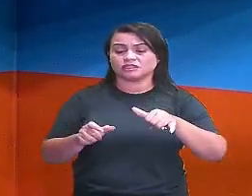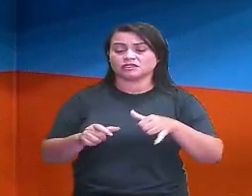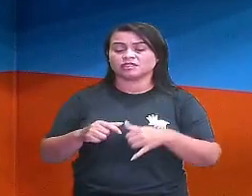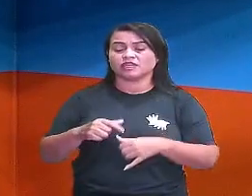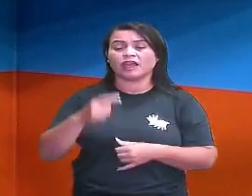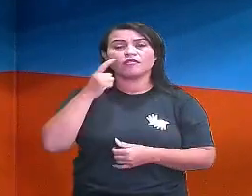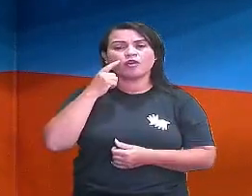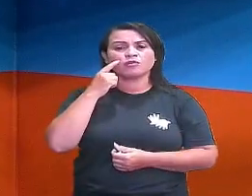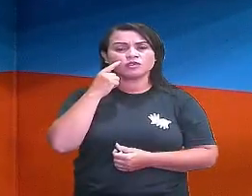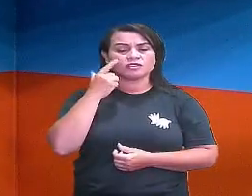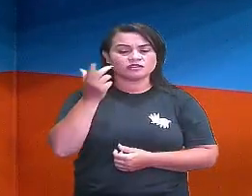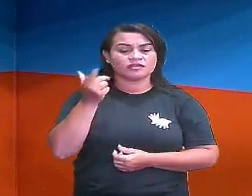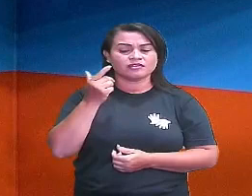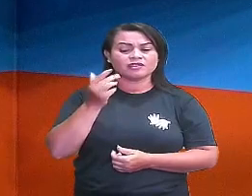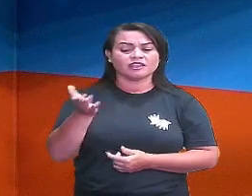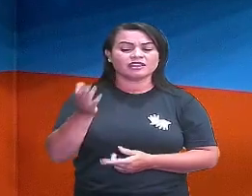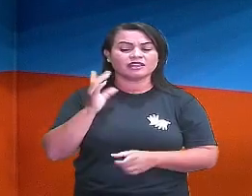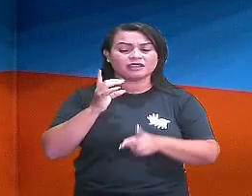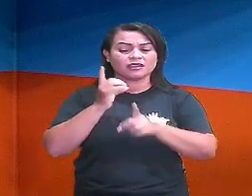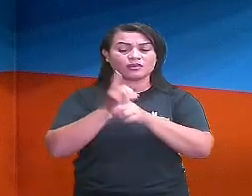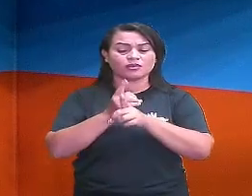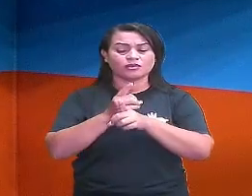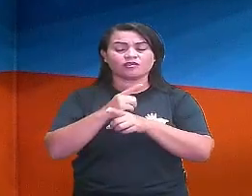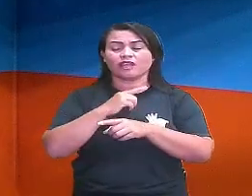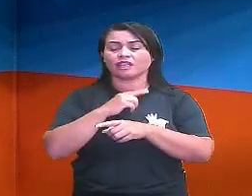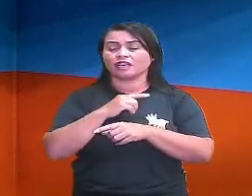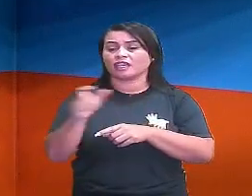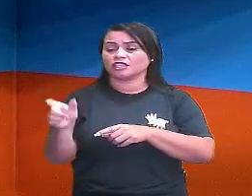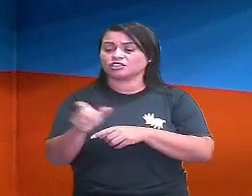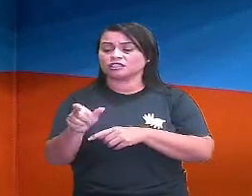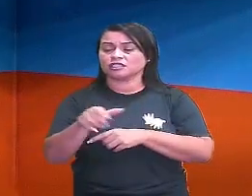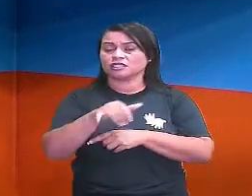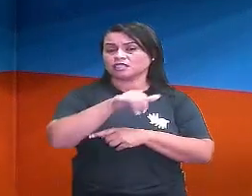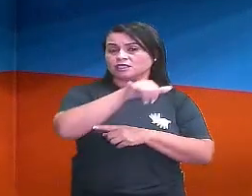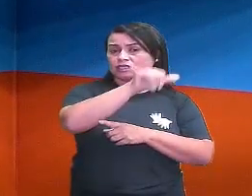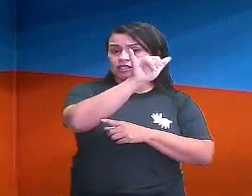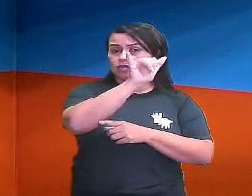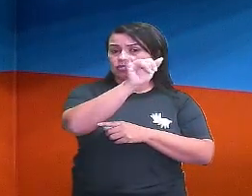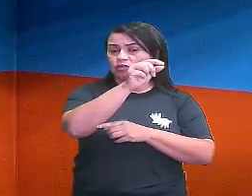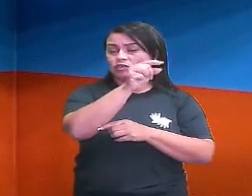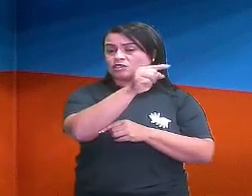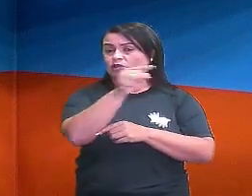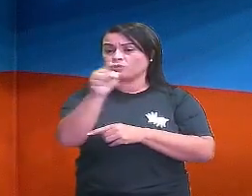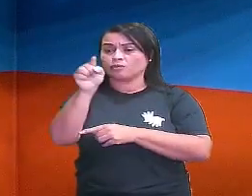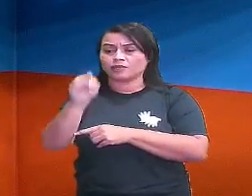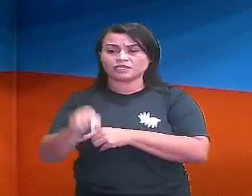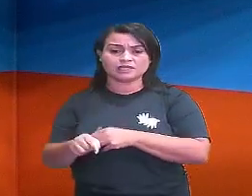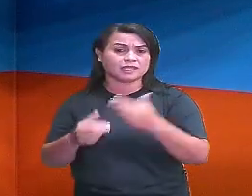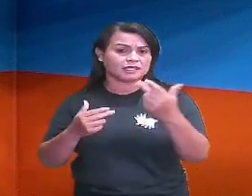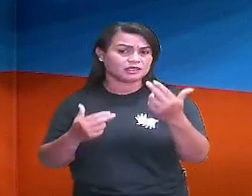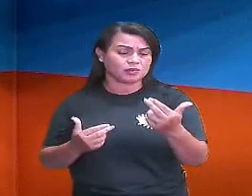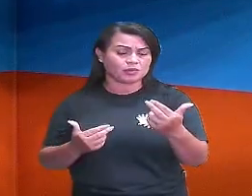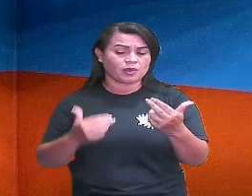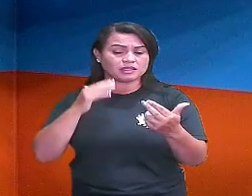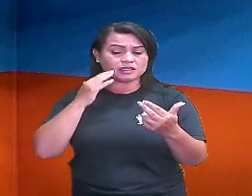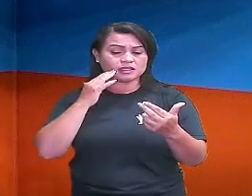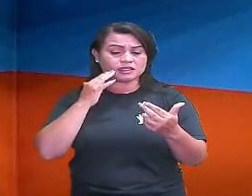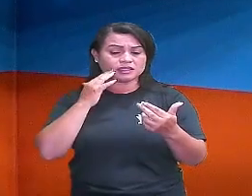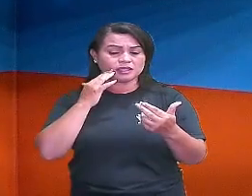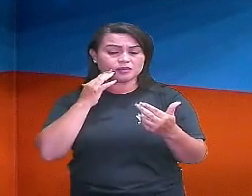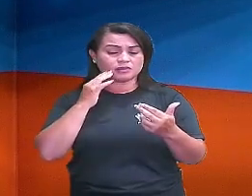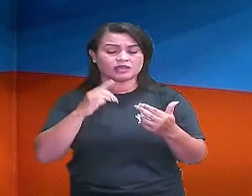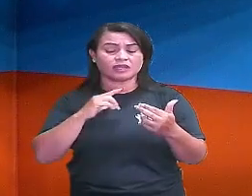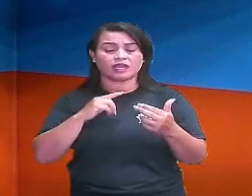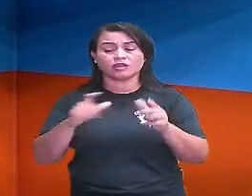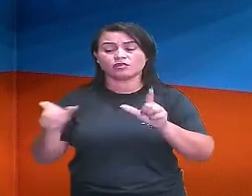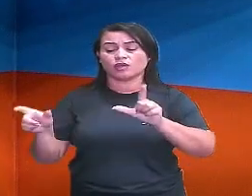a y. E essa vai ficar paralela a x, tá? Mas elas são retas perpendiculares que eu estou traçando aqui em relação